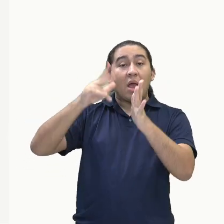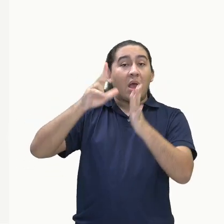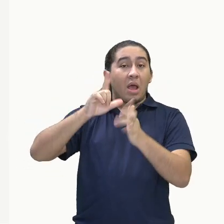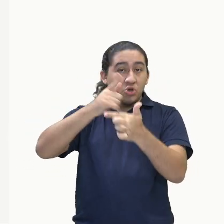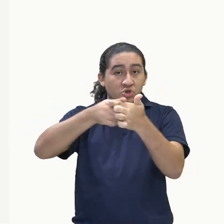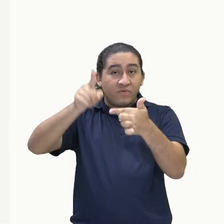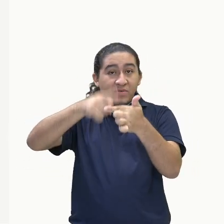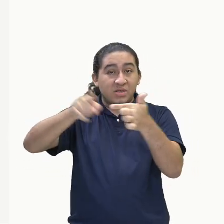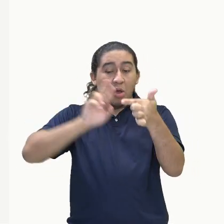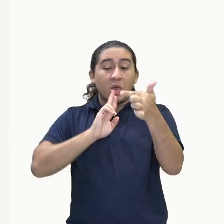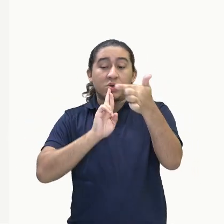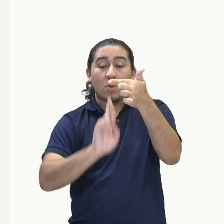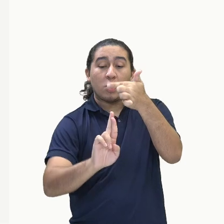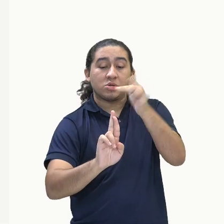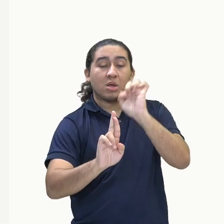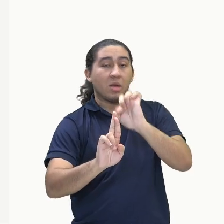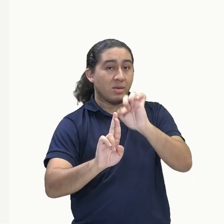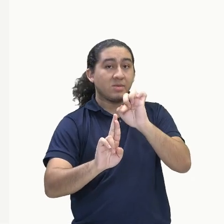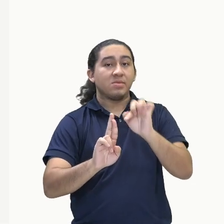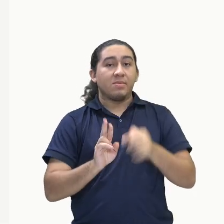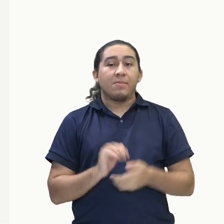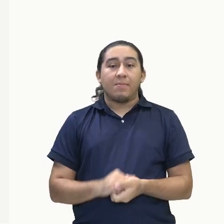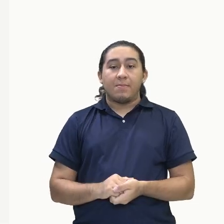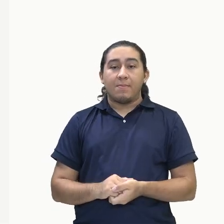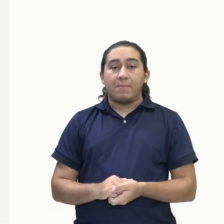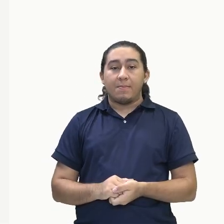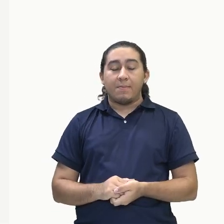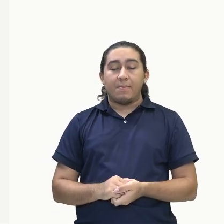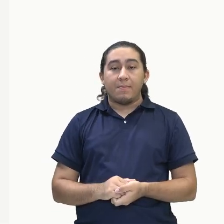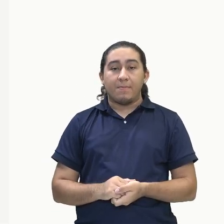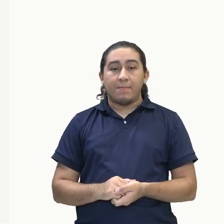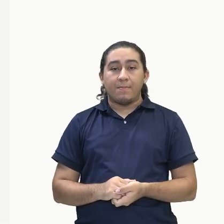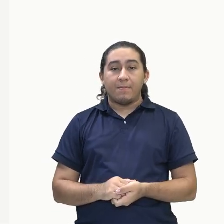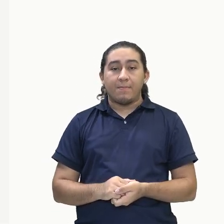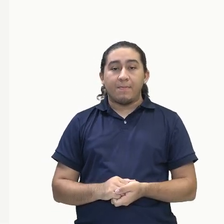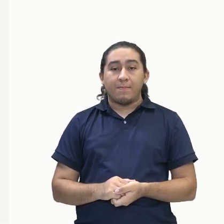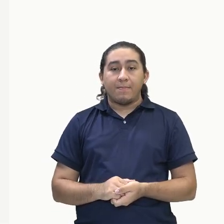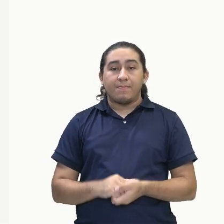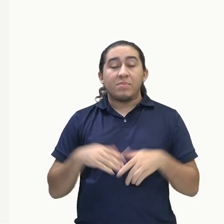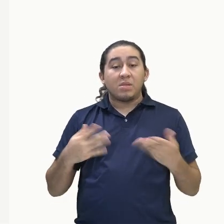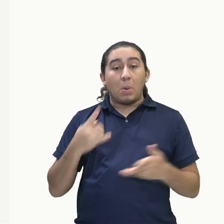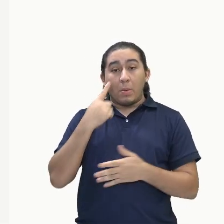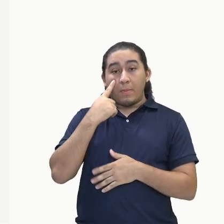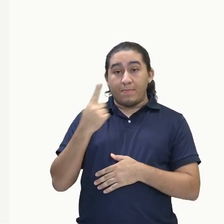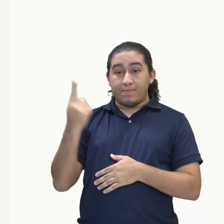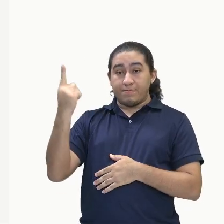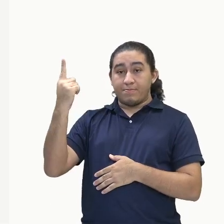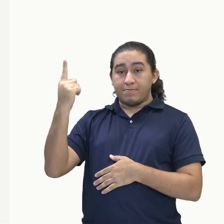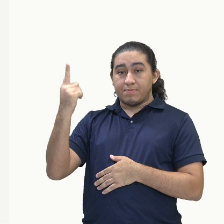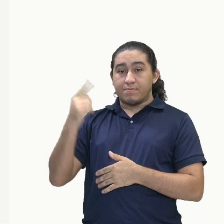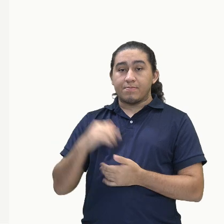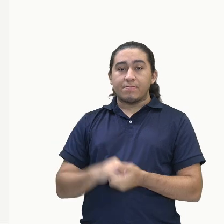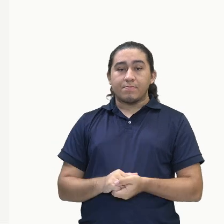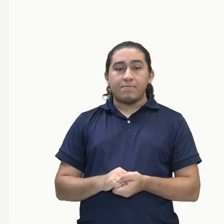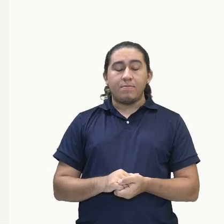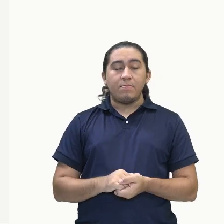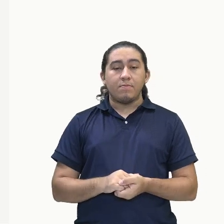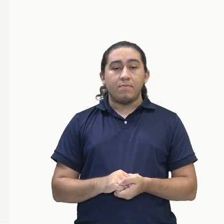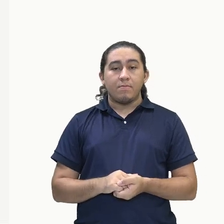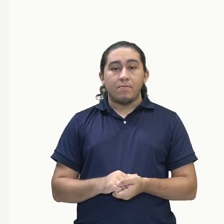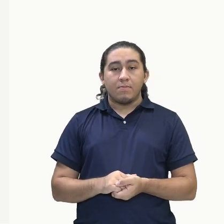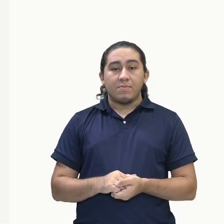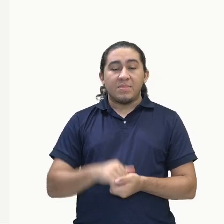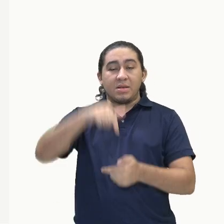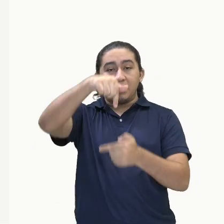vermelhos e o número de pirulito, total de pirulitos. Beleza? Então, vai ficar como? vai ficar